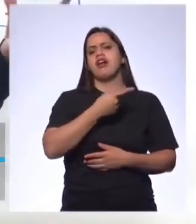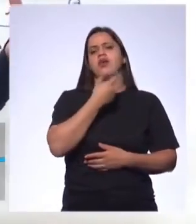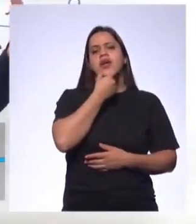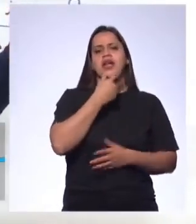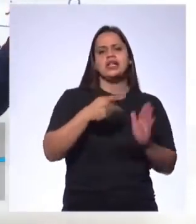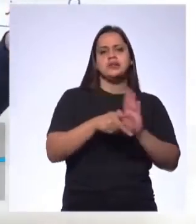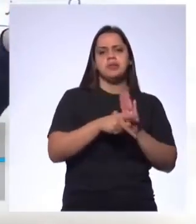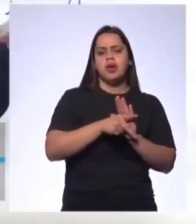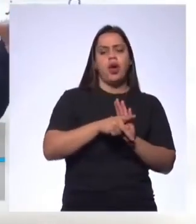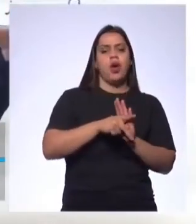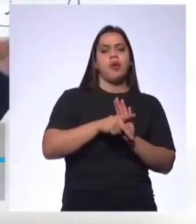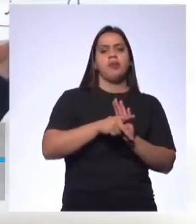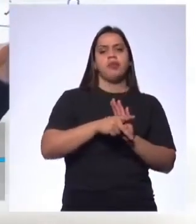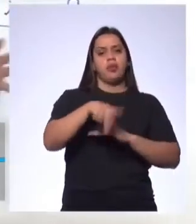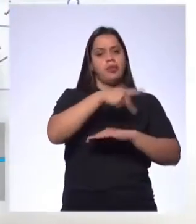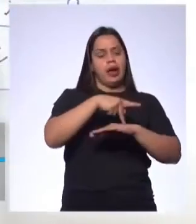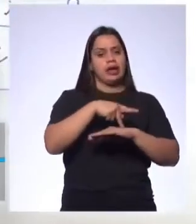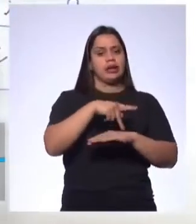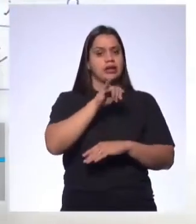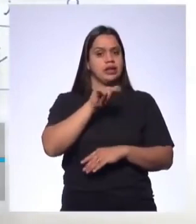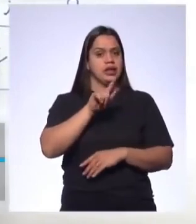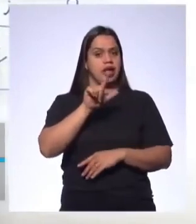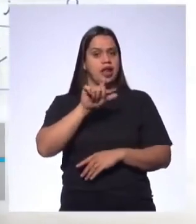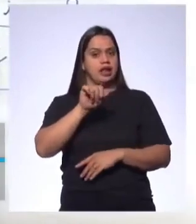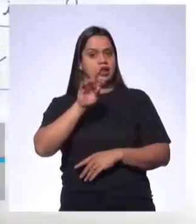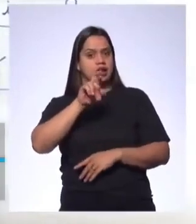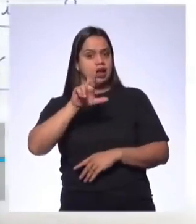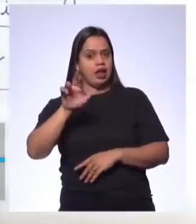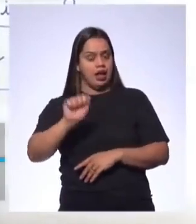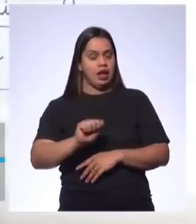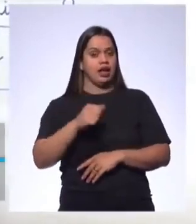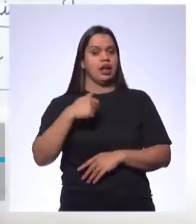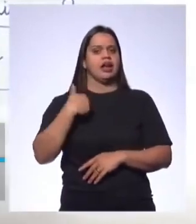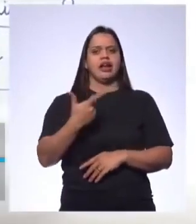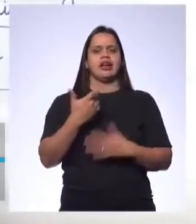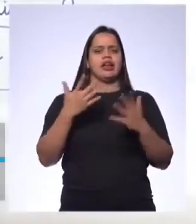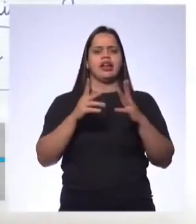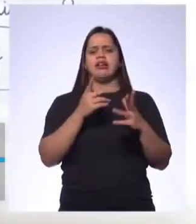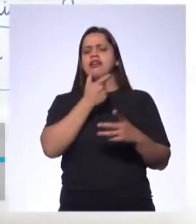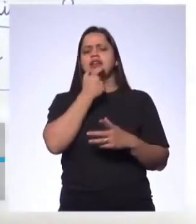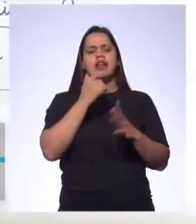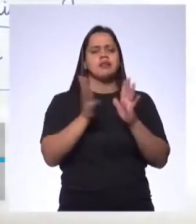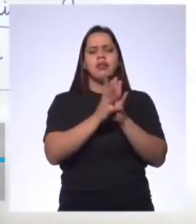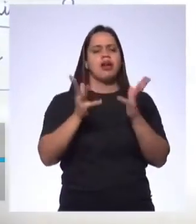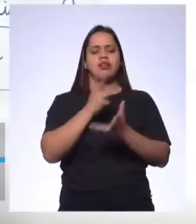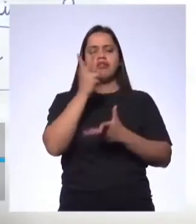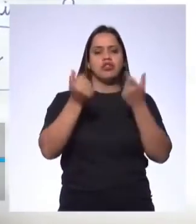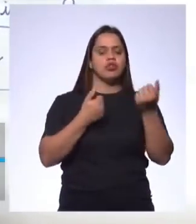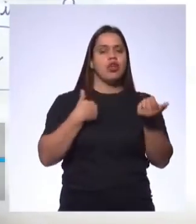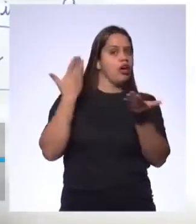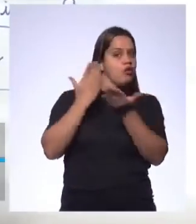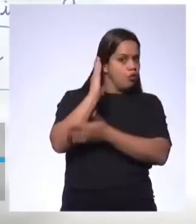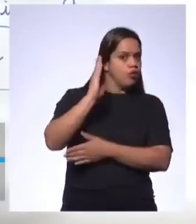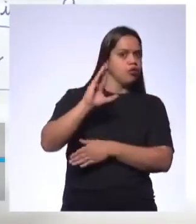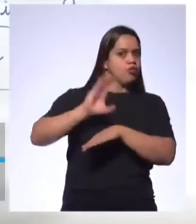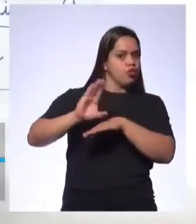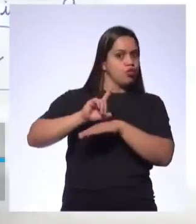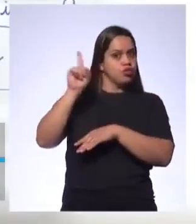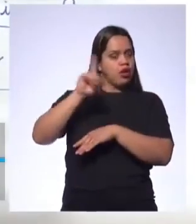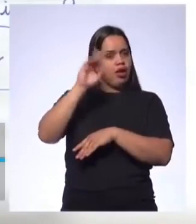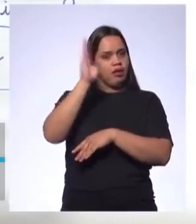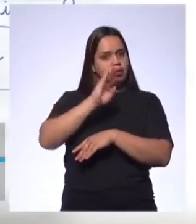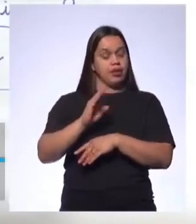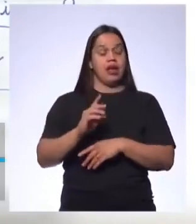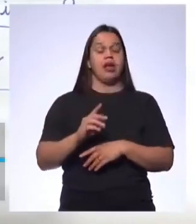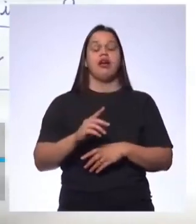sotaque lindo, né? Maravilhoso. Então, eu fui fazer um curso e uma das pessoas que estavam lá, eles disseram que nós, brasileiros, somos